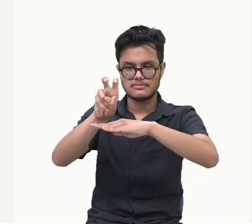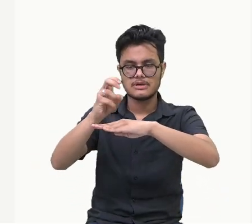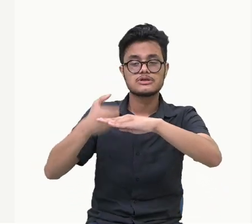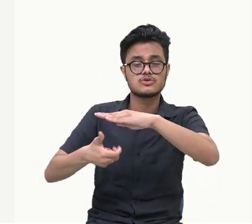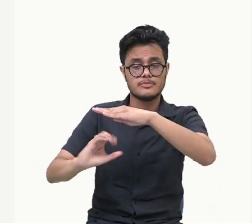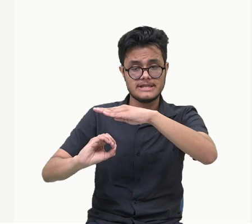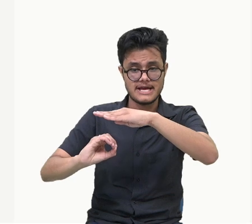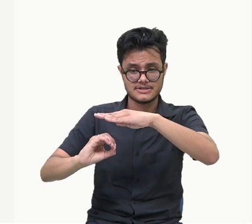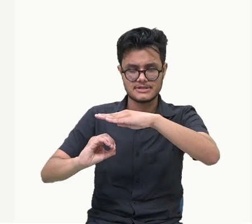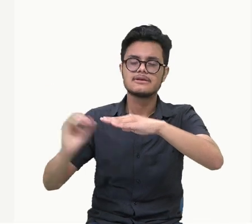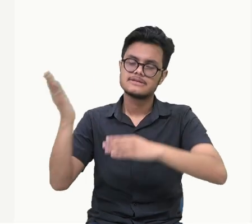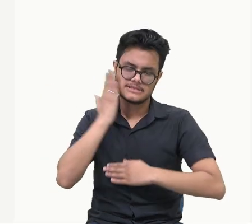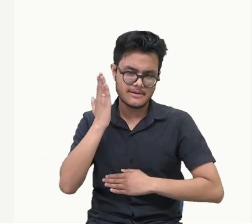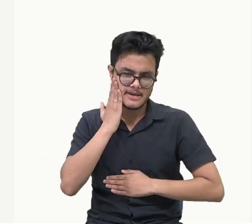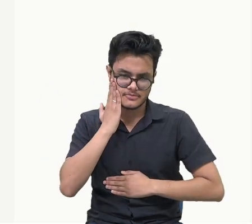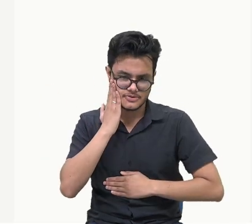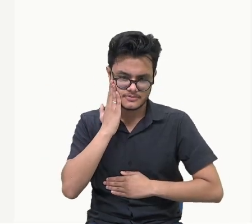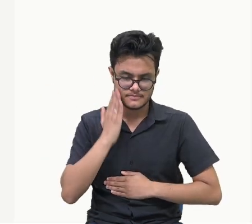sobre 10, né?